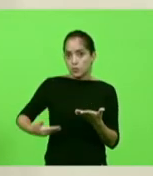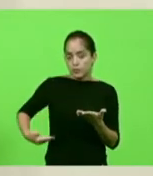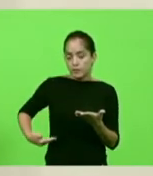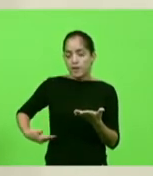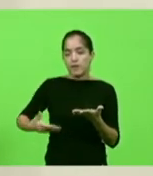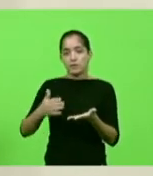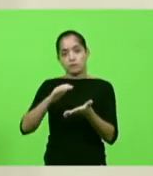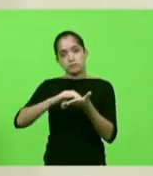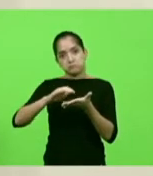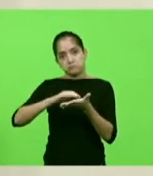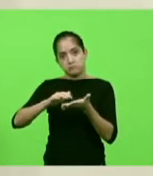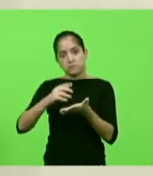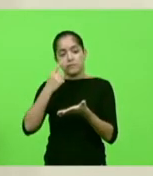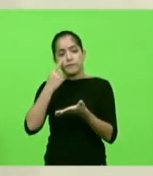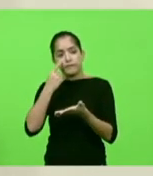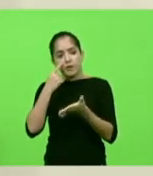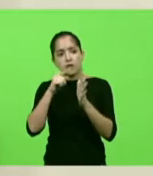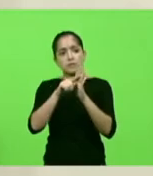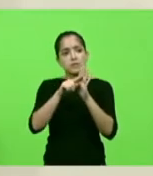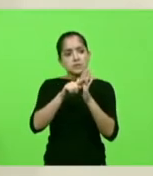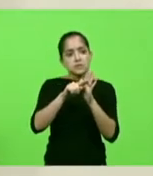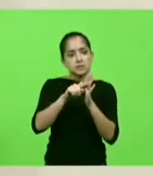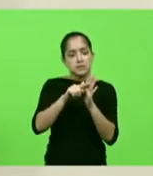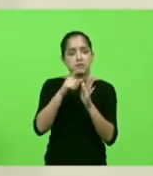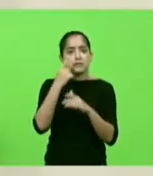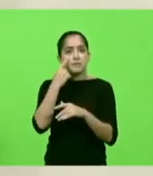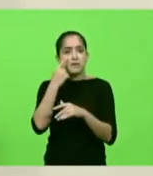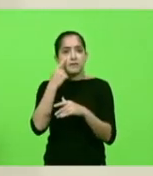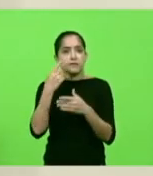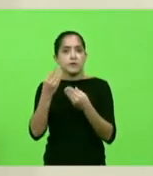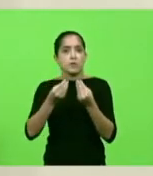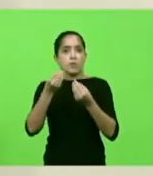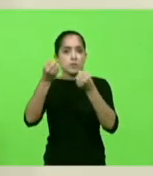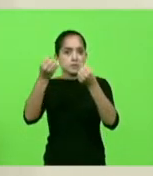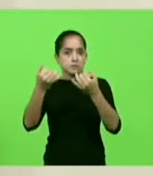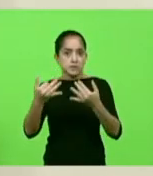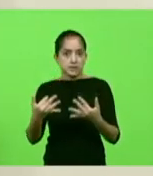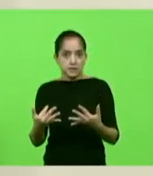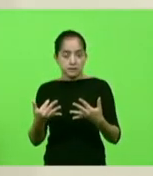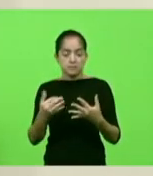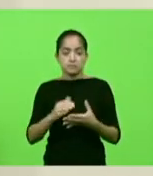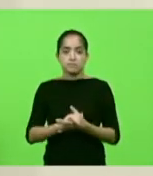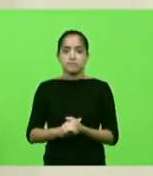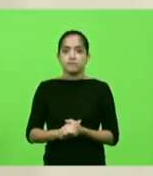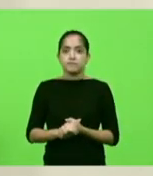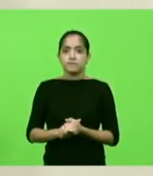que a secretária, venha dar essa explicação. Então,